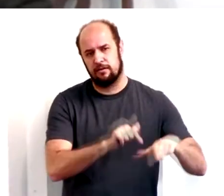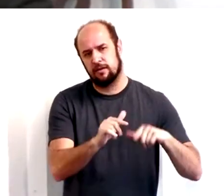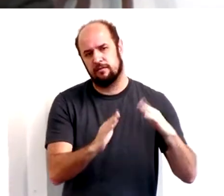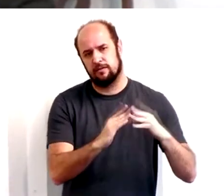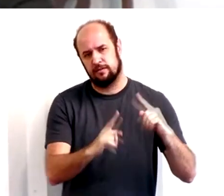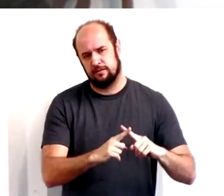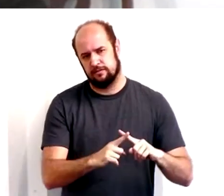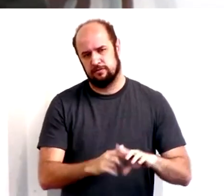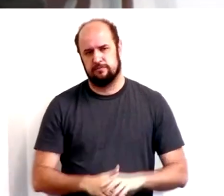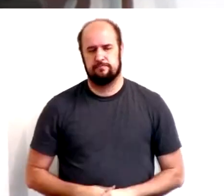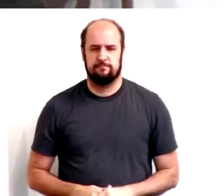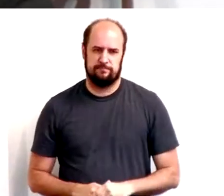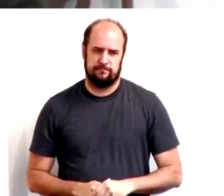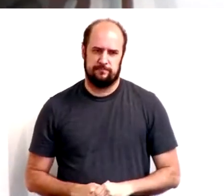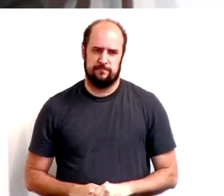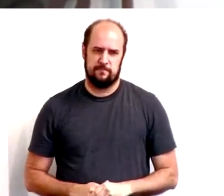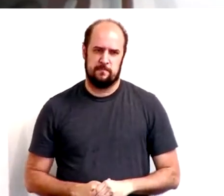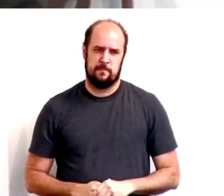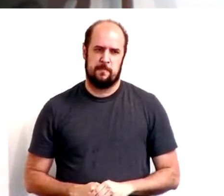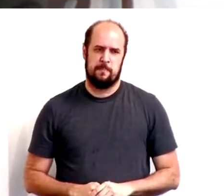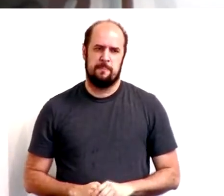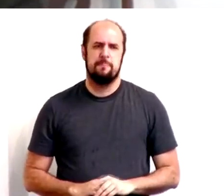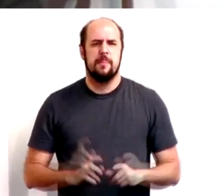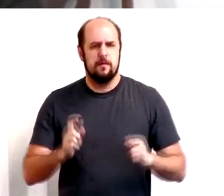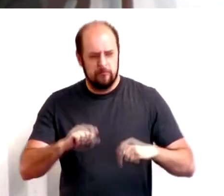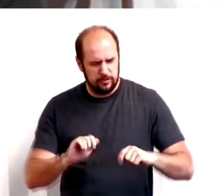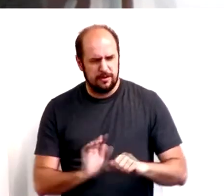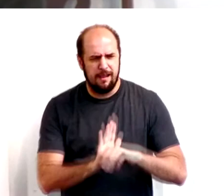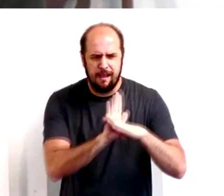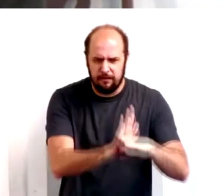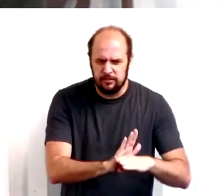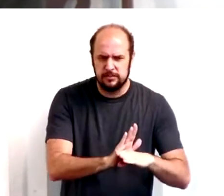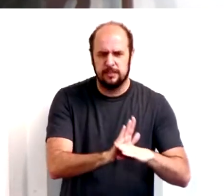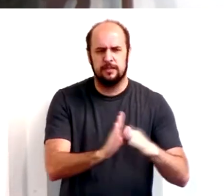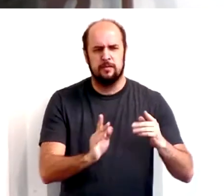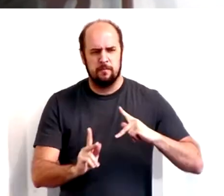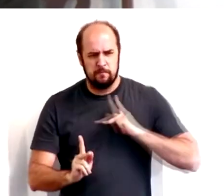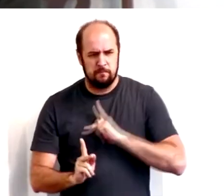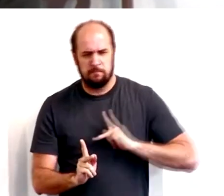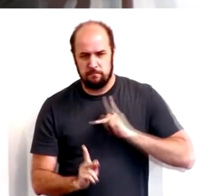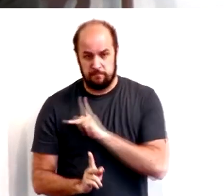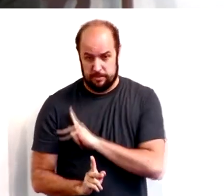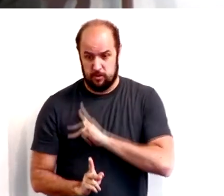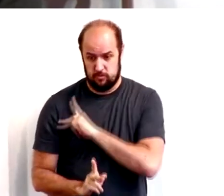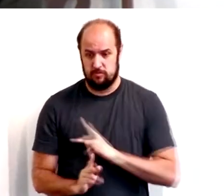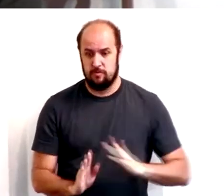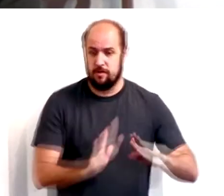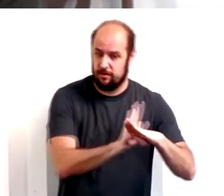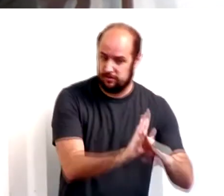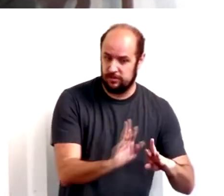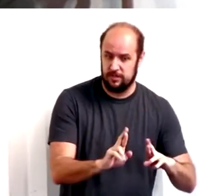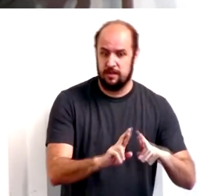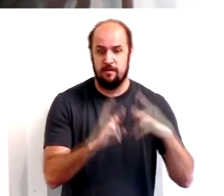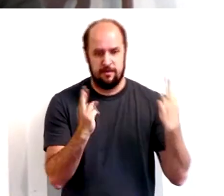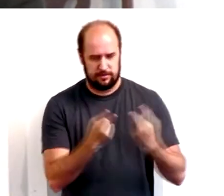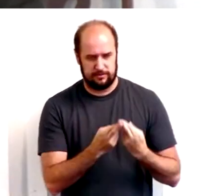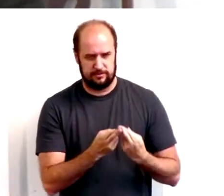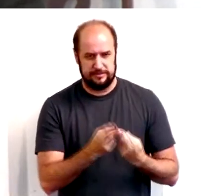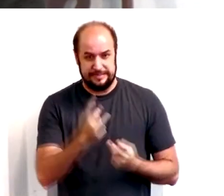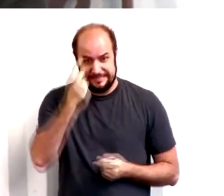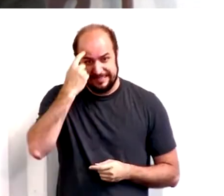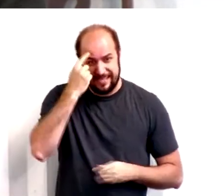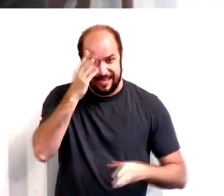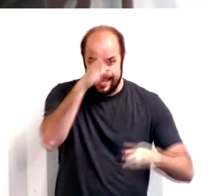Paulo, suprir o reino. E ali é a ideia de oferta mesmo, de culto, é a ideia de liturgo